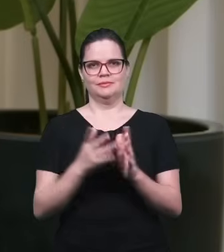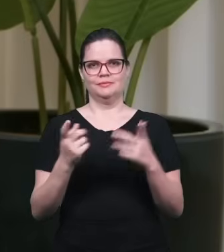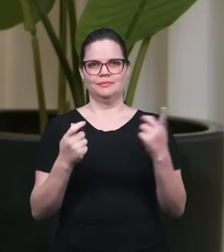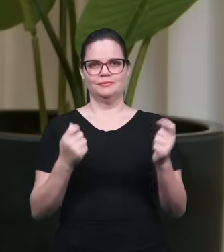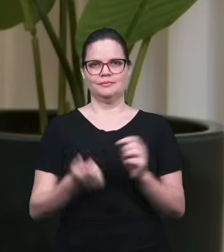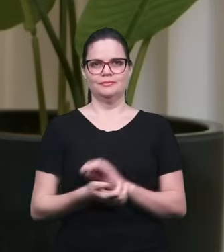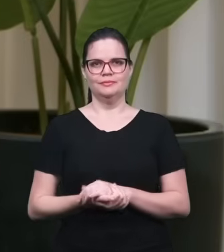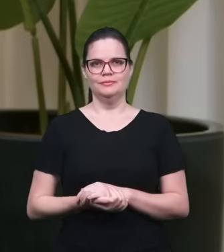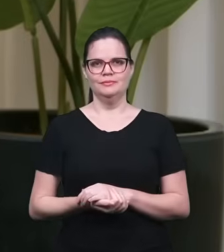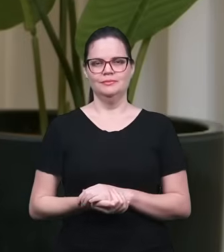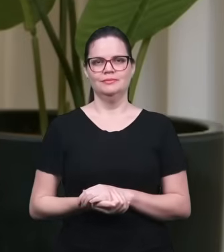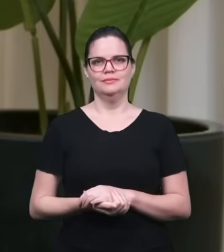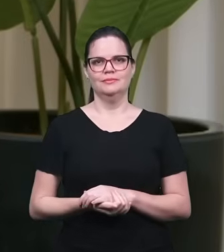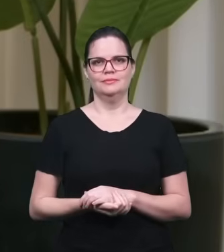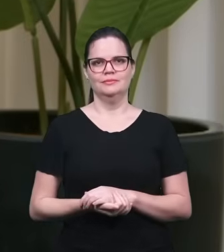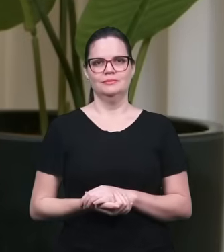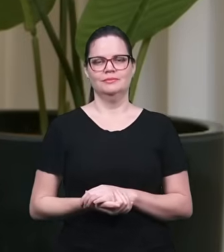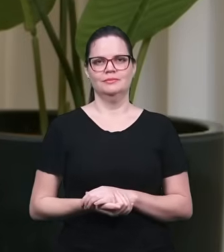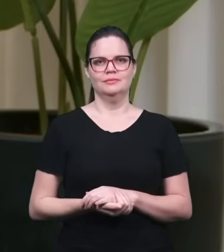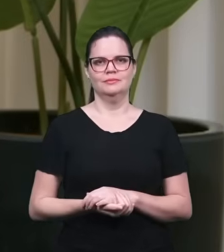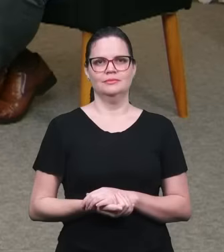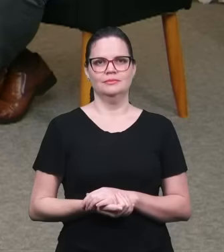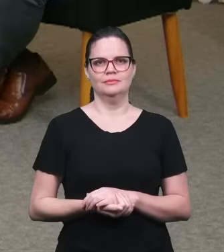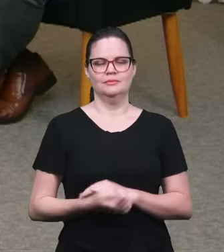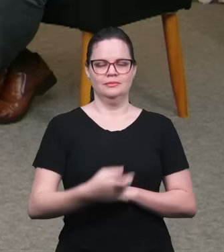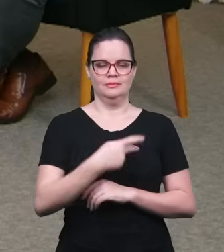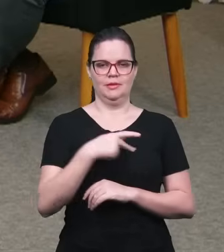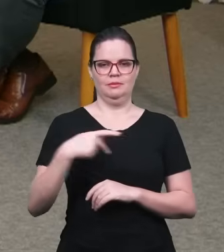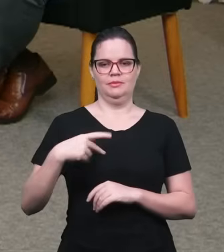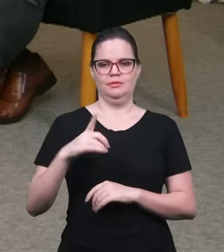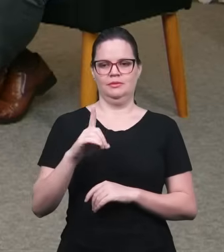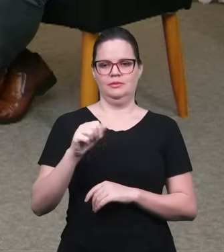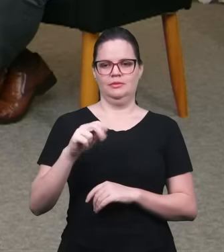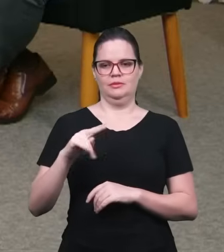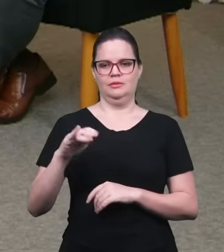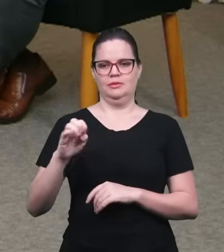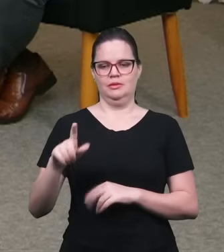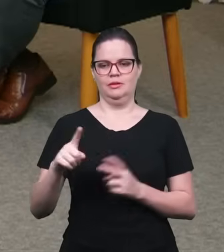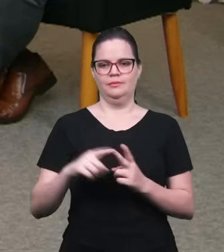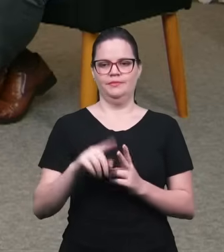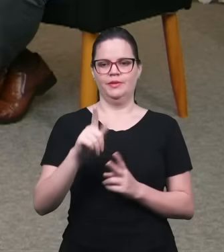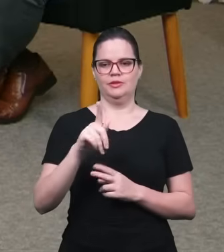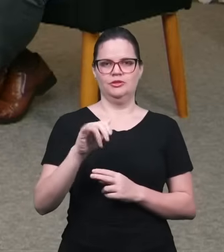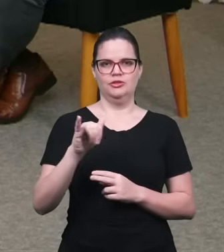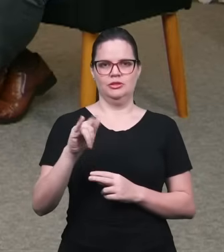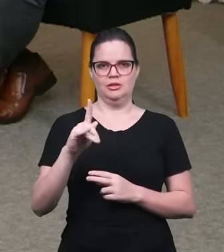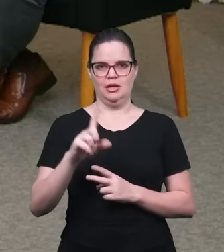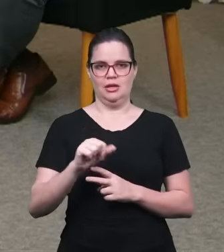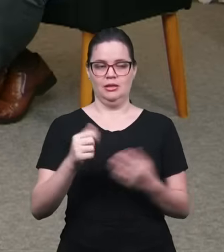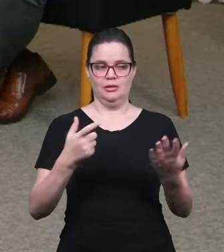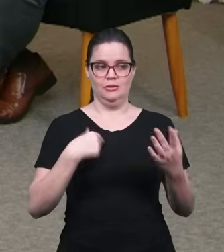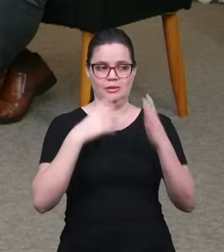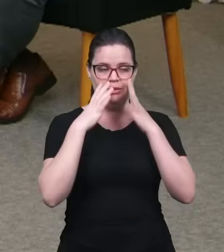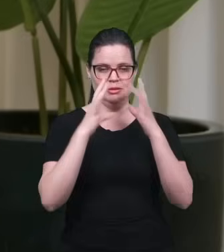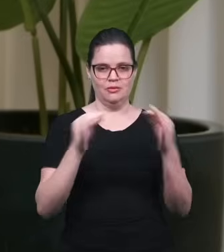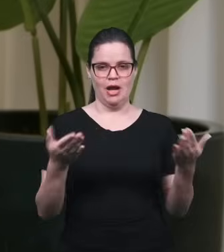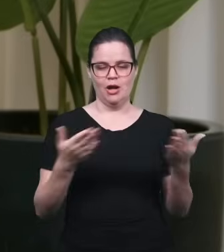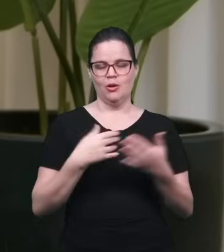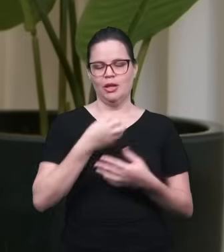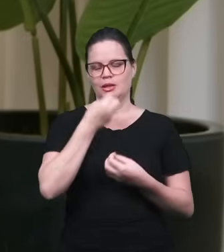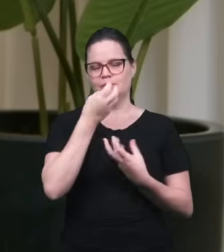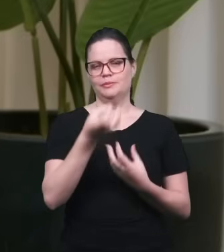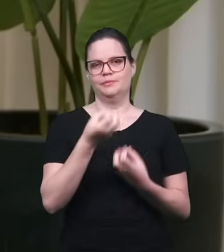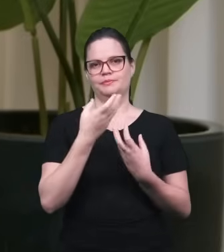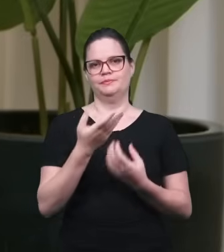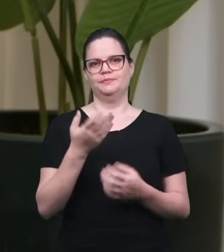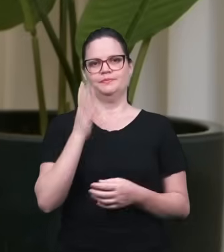nome do Senhor. Daniel e Gi, nós vamos ouvir agora um